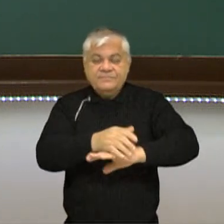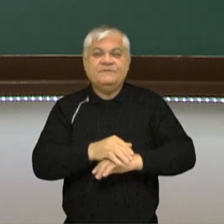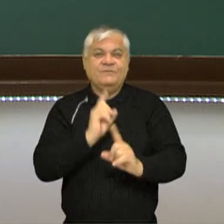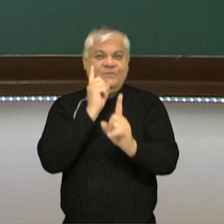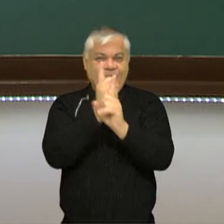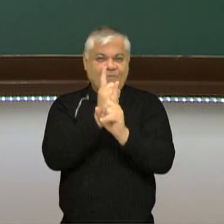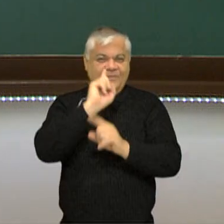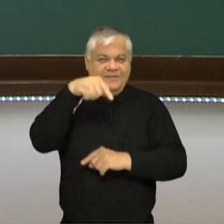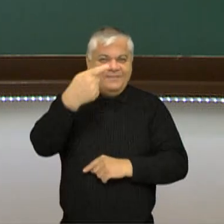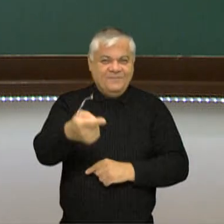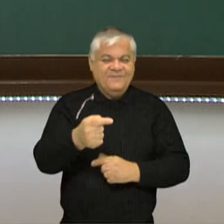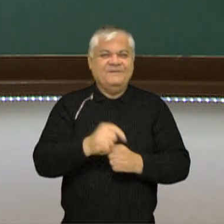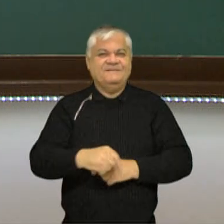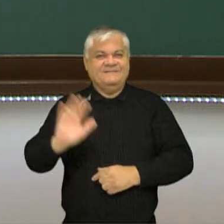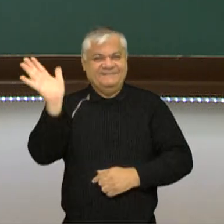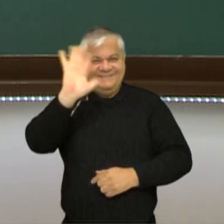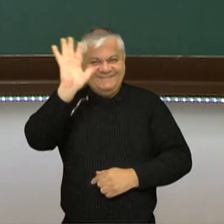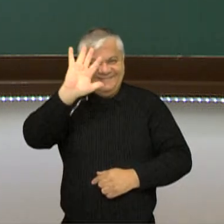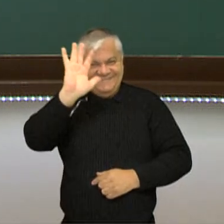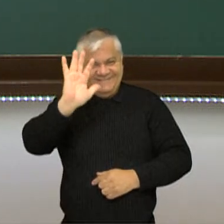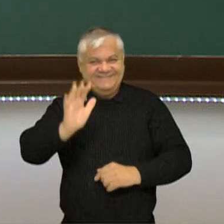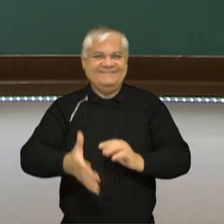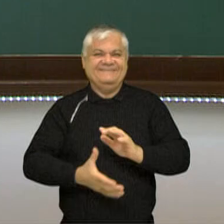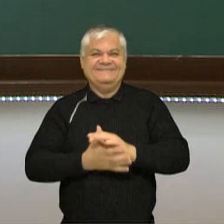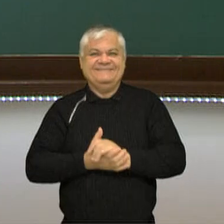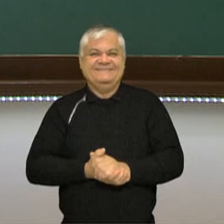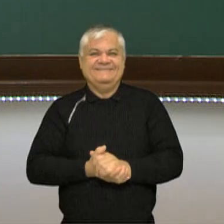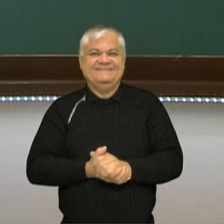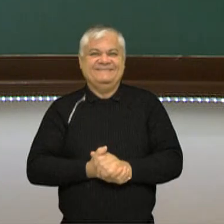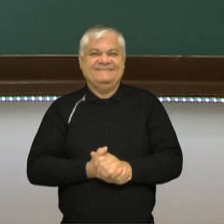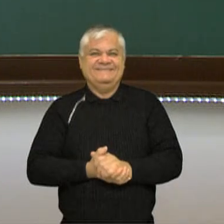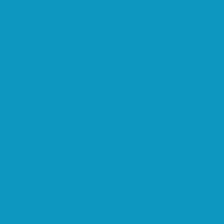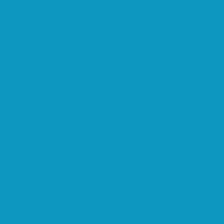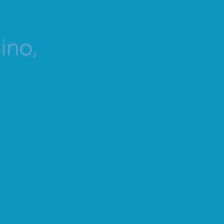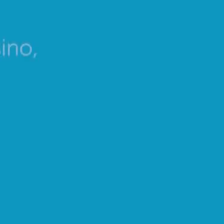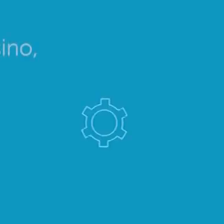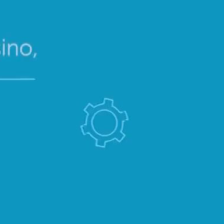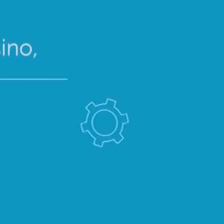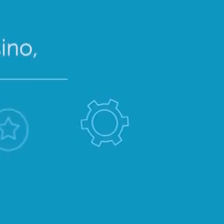Nos vemos na próxima. Até breve. Tchau para todos.